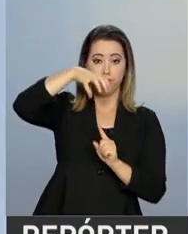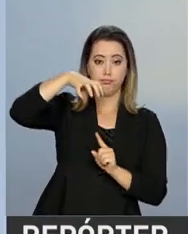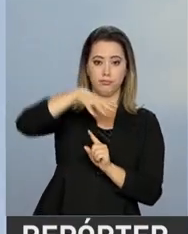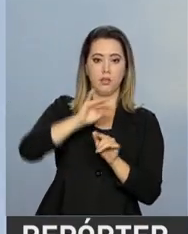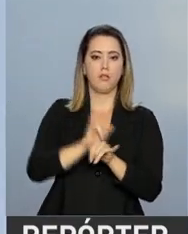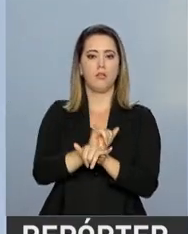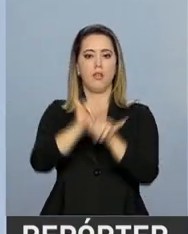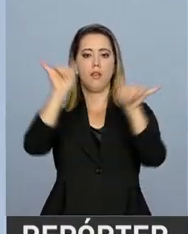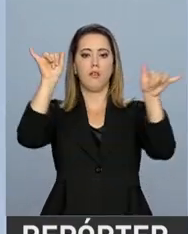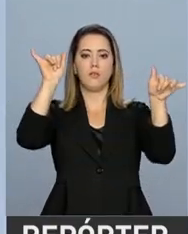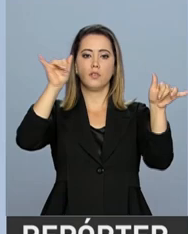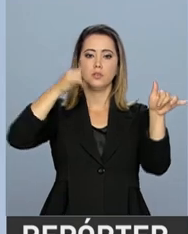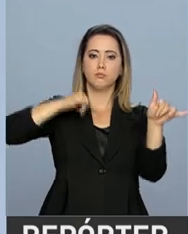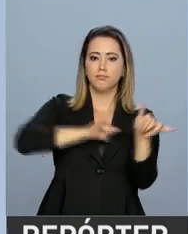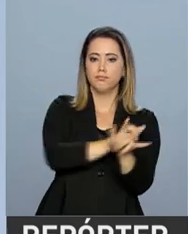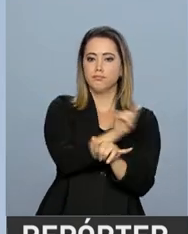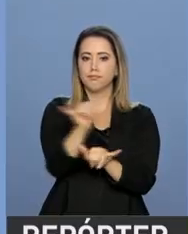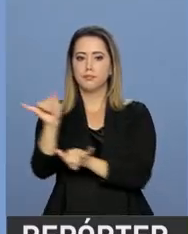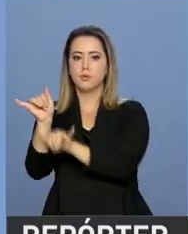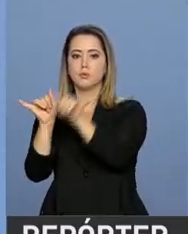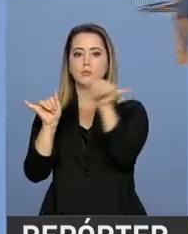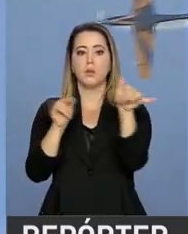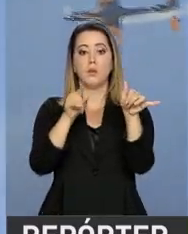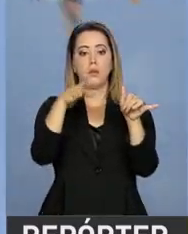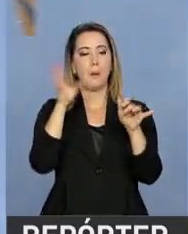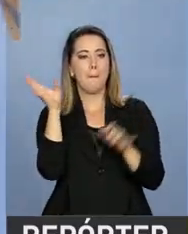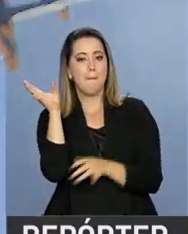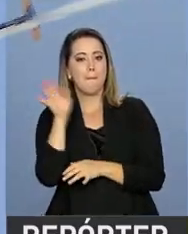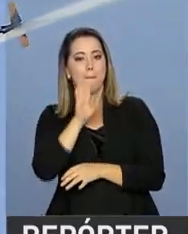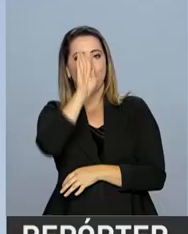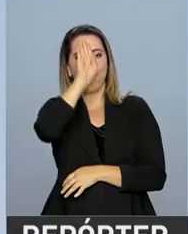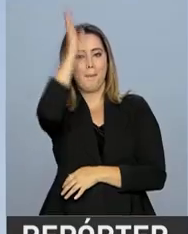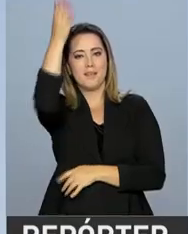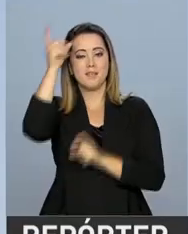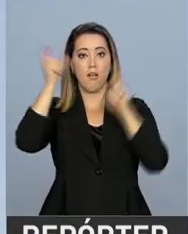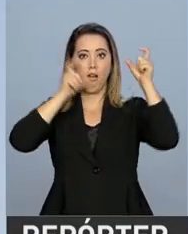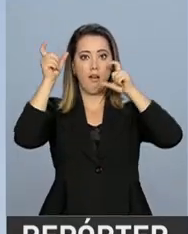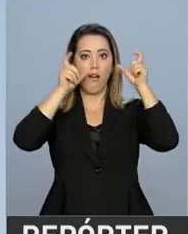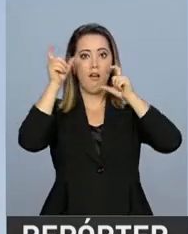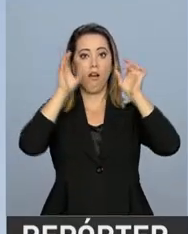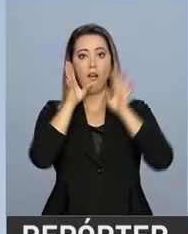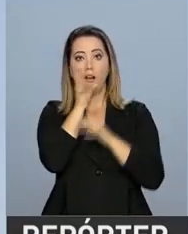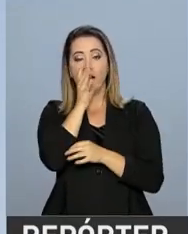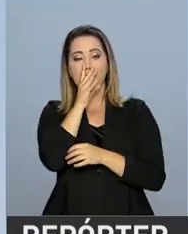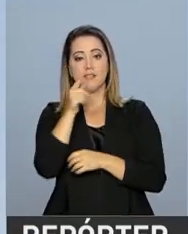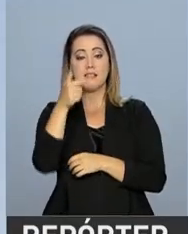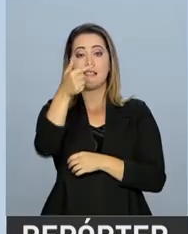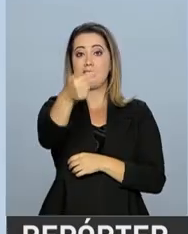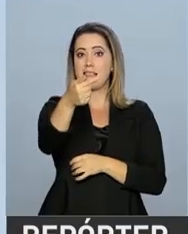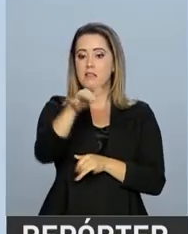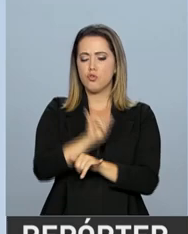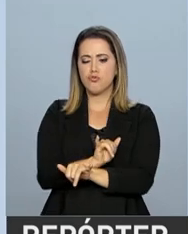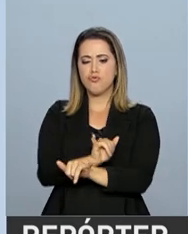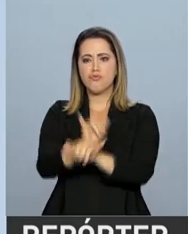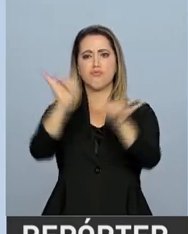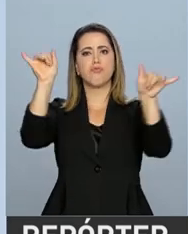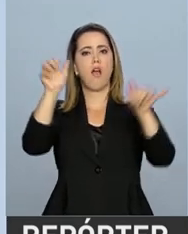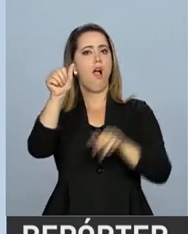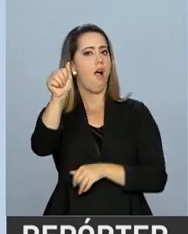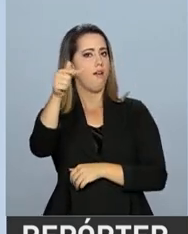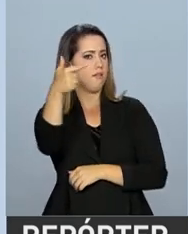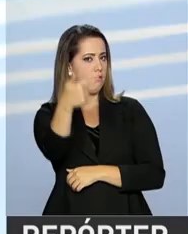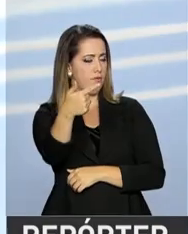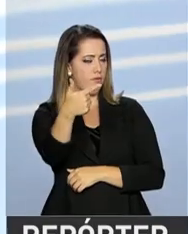A tradicional Esquadrilha da Fumaça foi a principal atração. O show das 7 aeronaves A-29